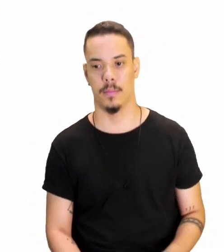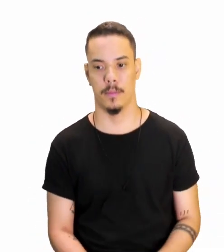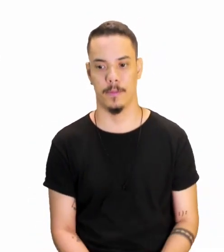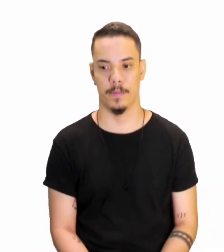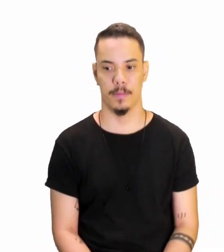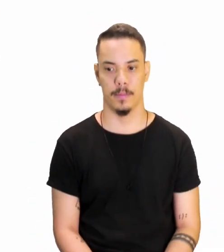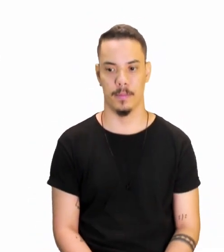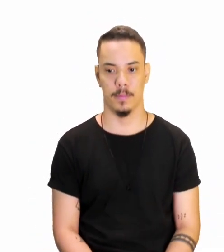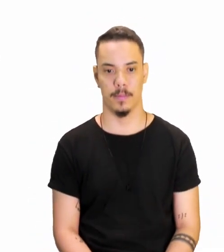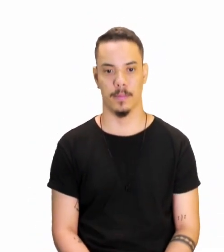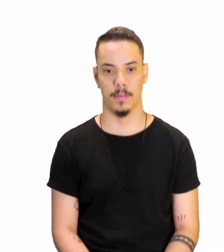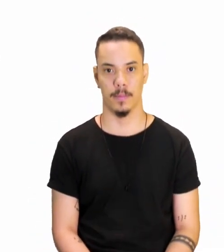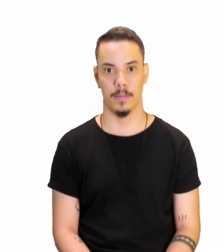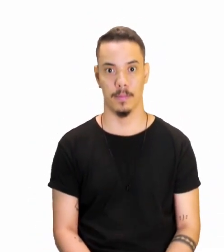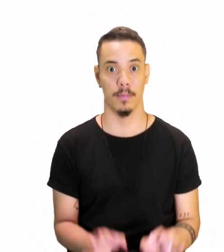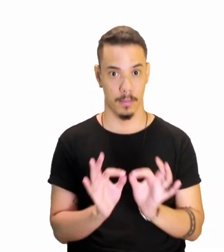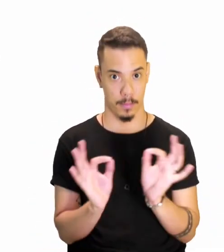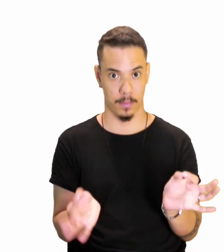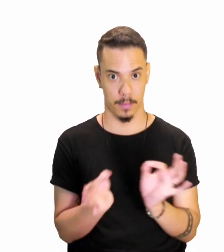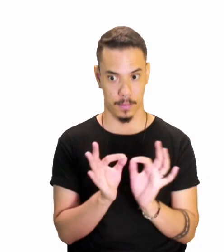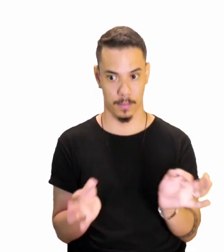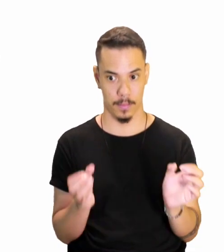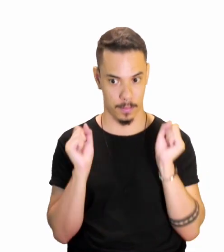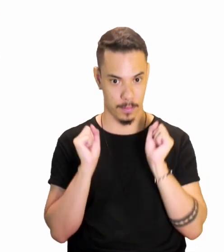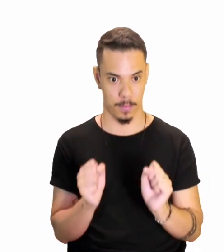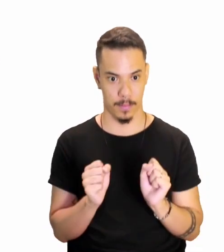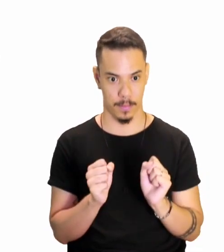Ok? Posso?